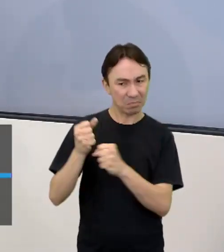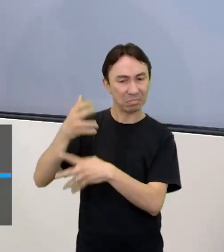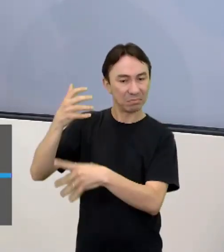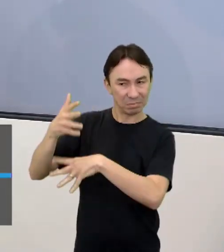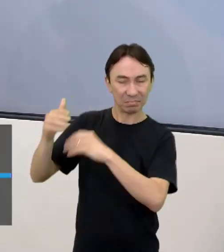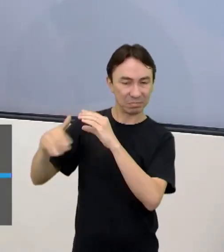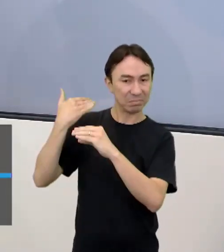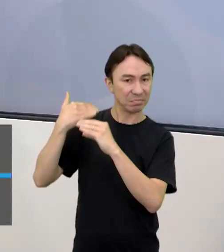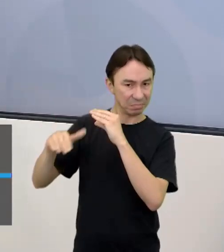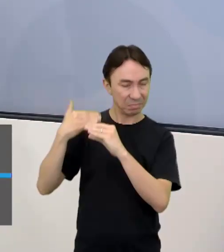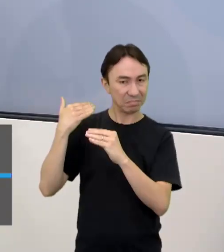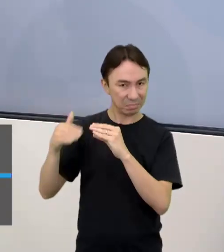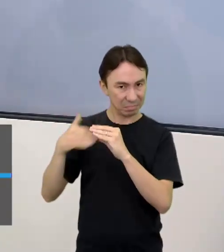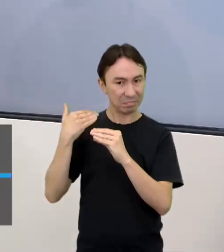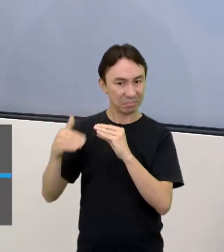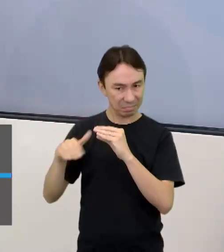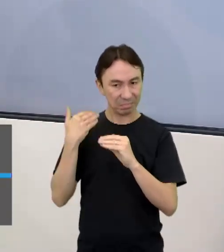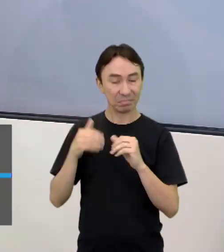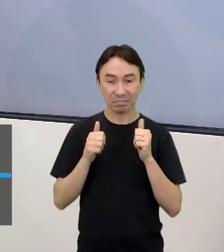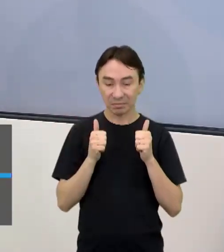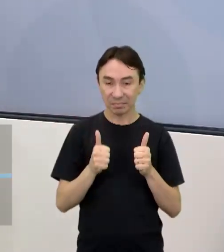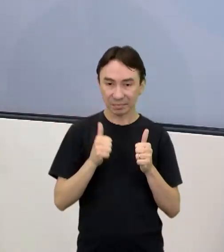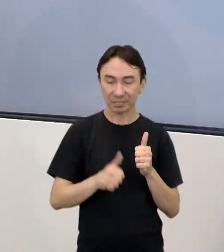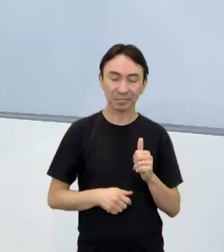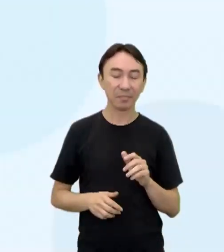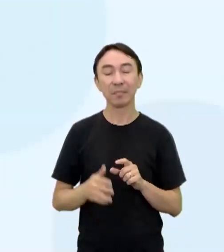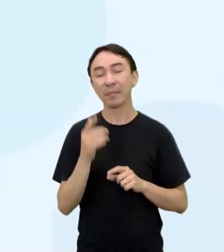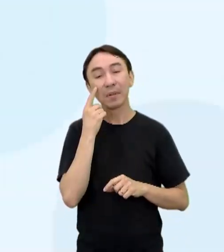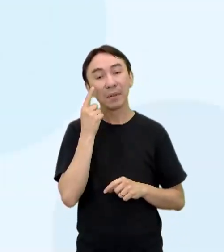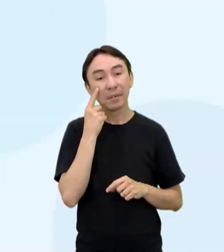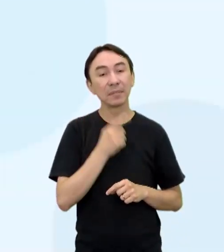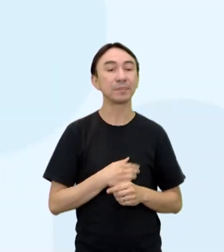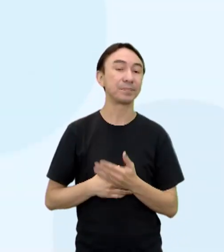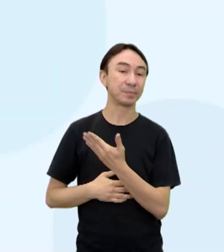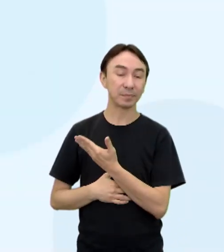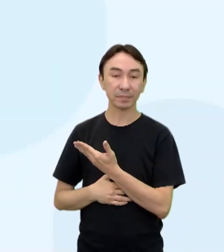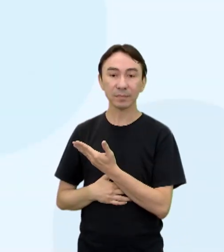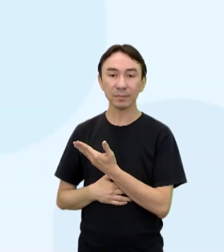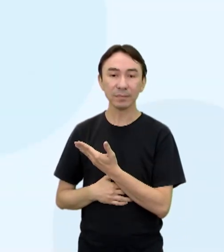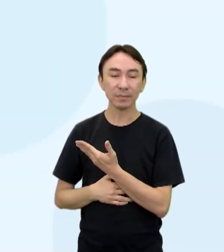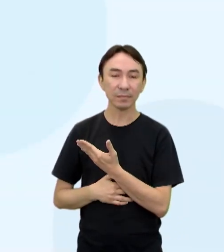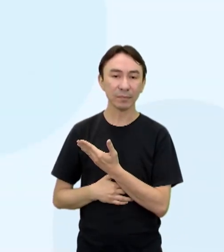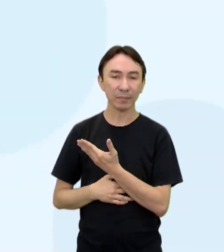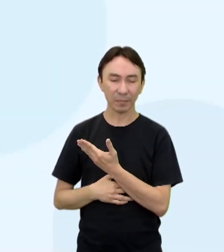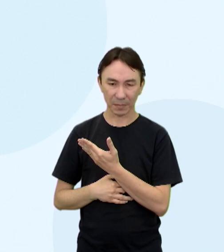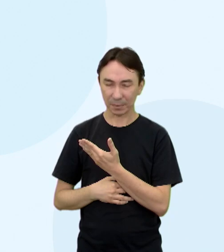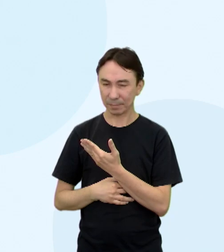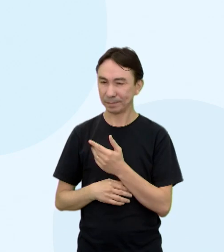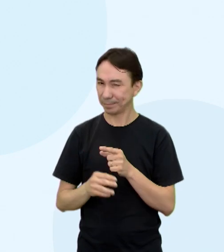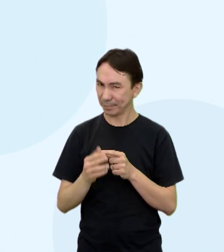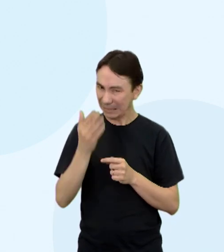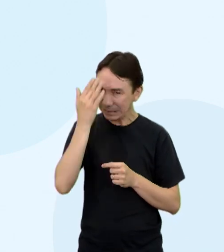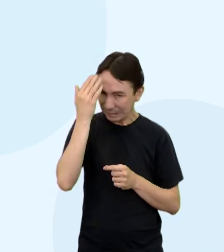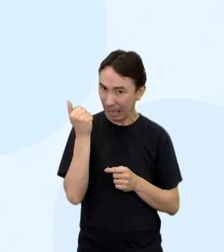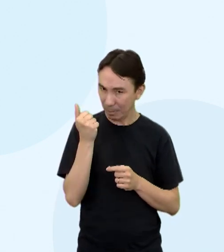pensa dessas 4 perguntinhas. Então, ó, de olho na tela. Olha o que tá dizendo aí, ó. Você sabe